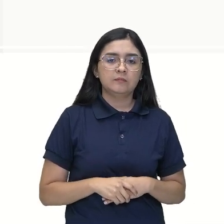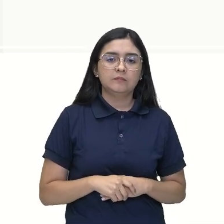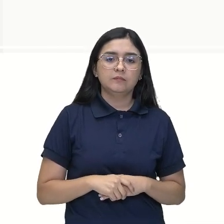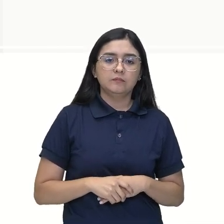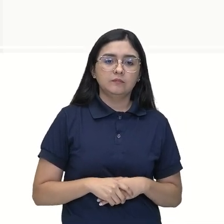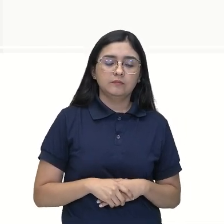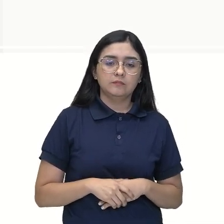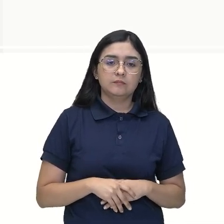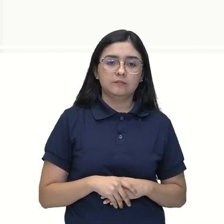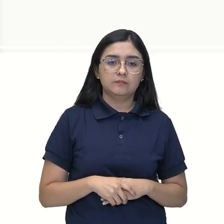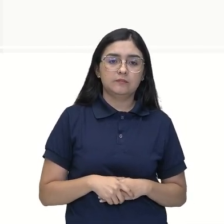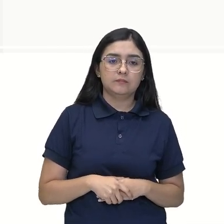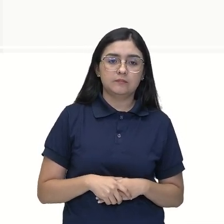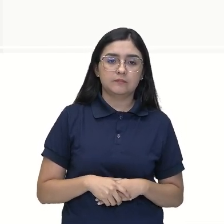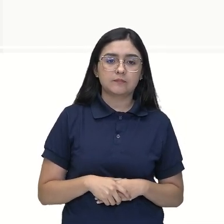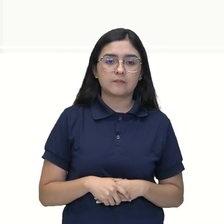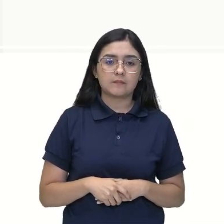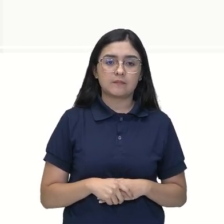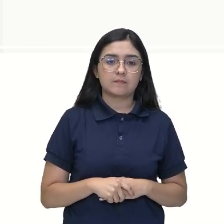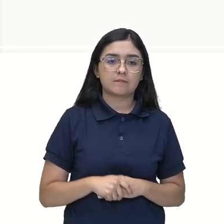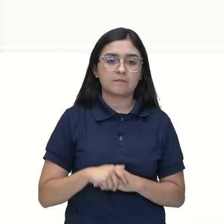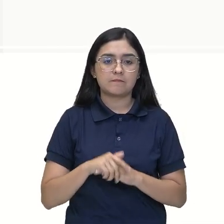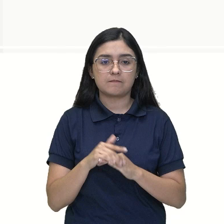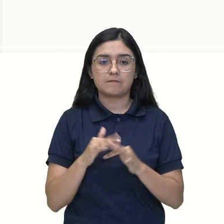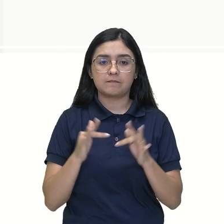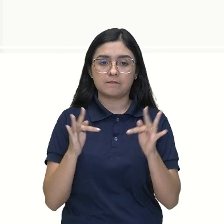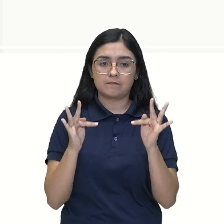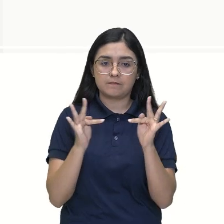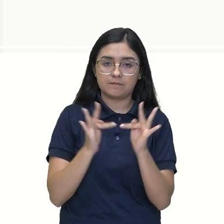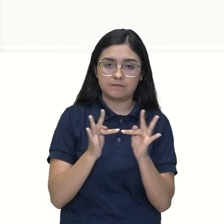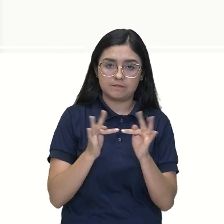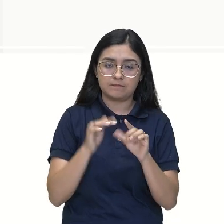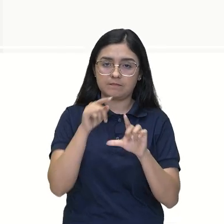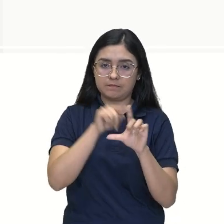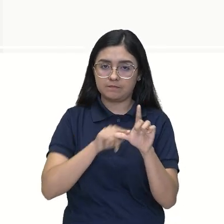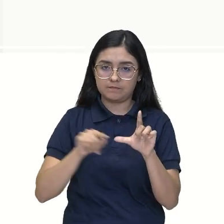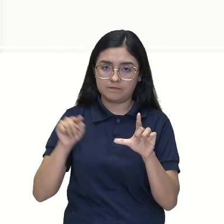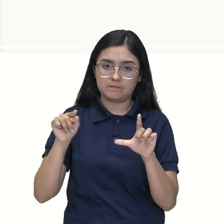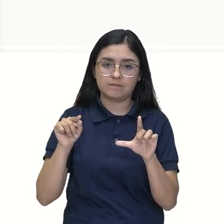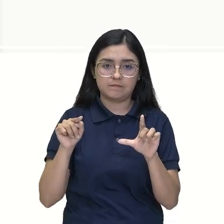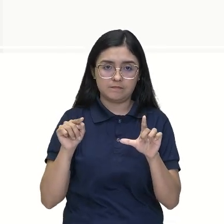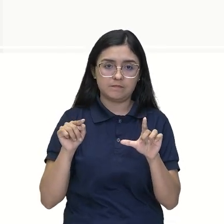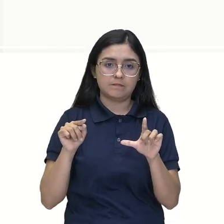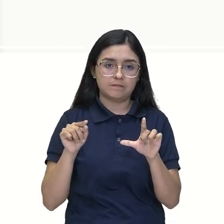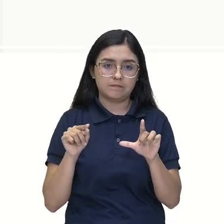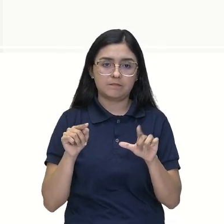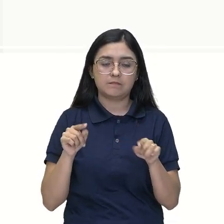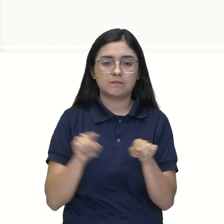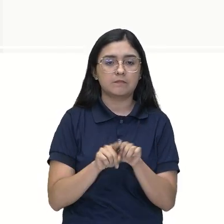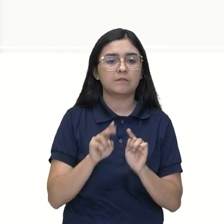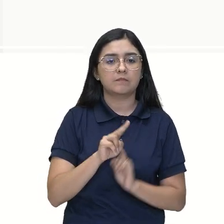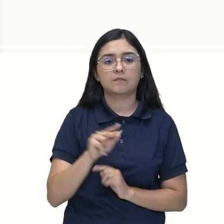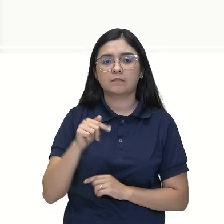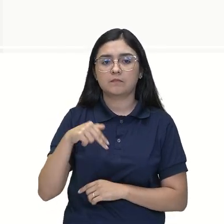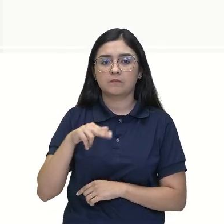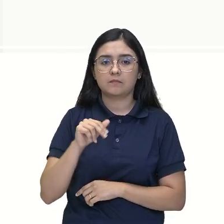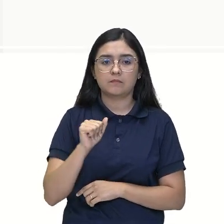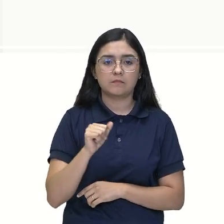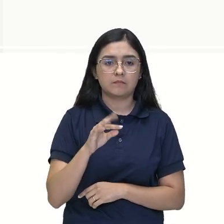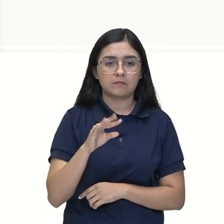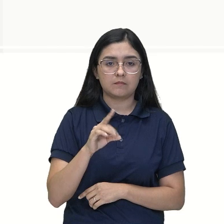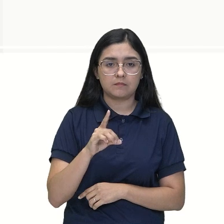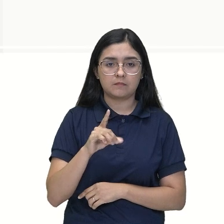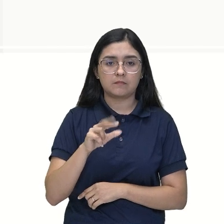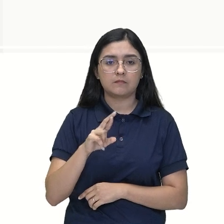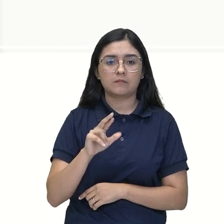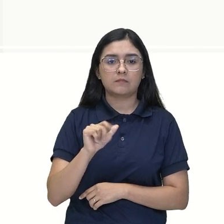primeira parte aí do parágrafo. A função do segundo grau, também chamada de quadrática, é a